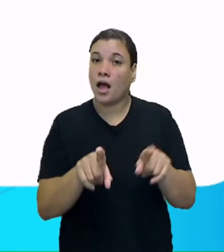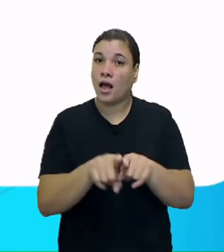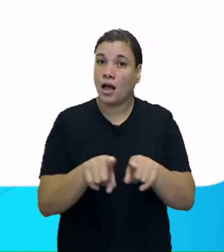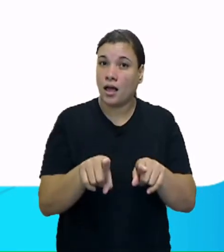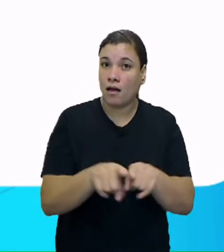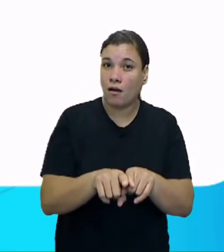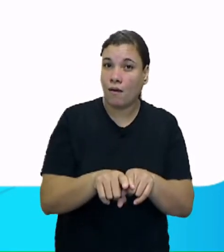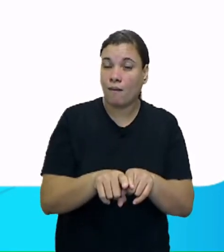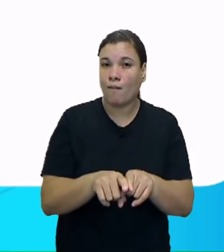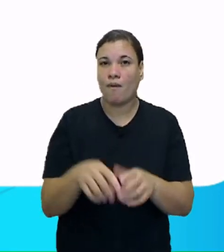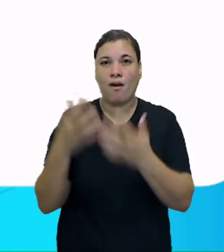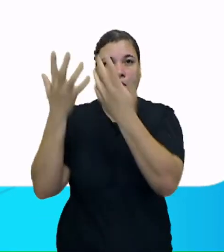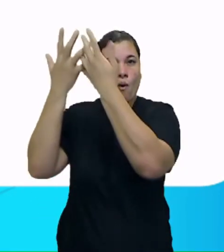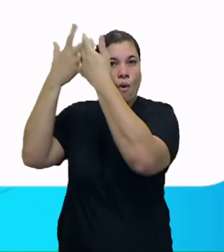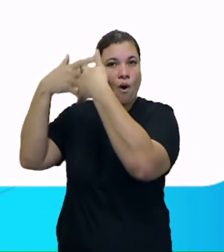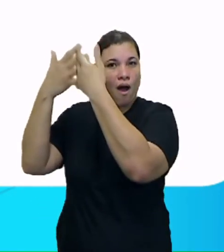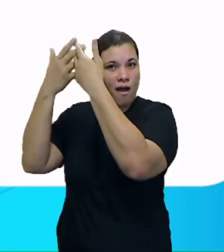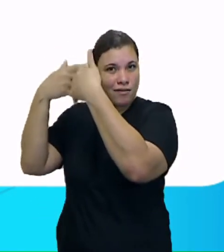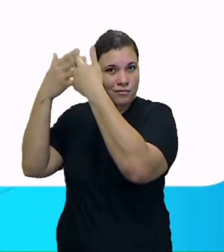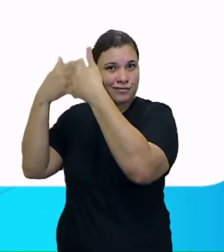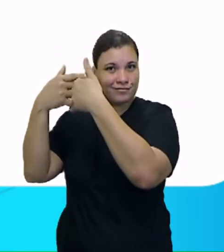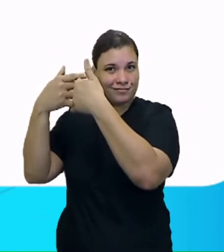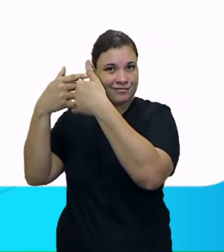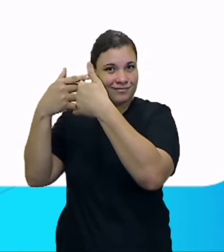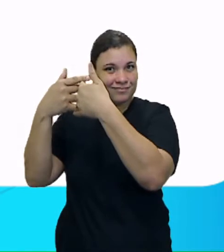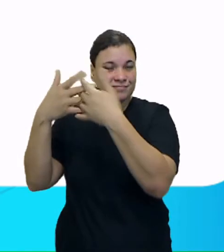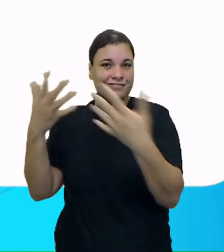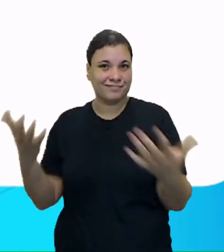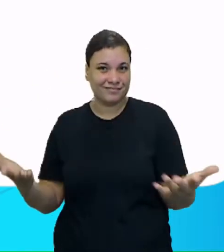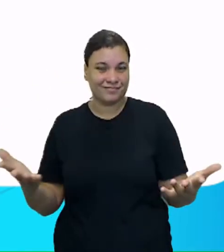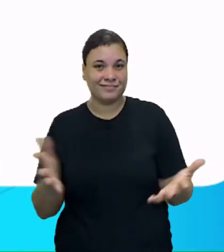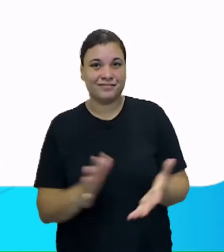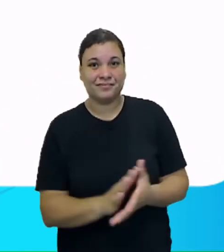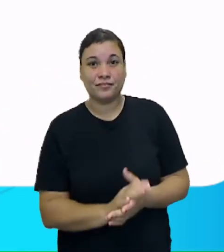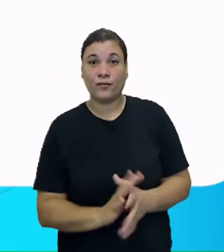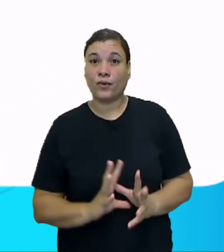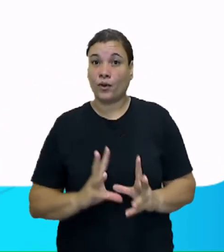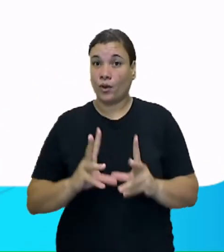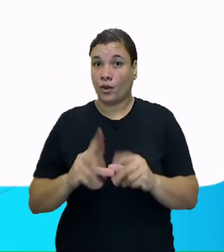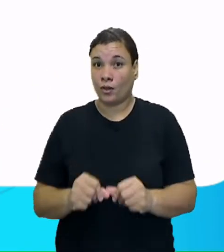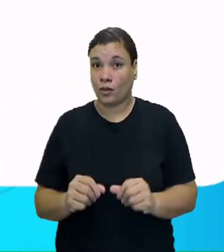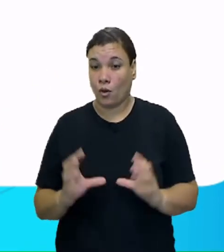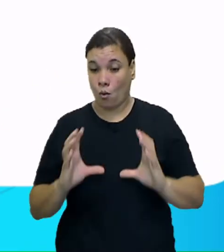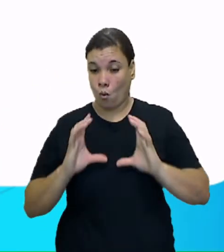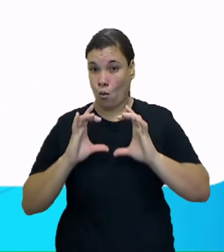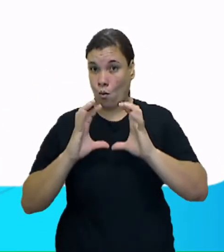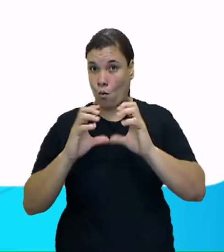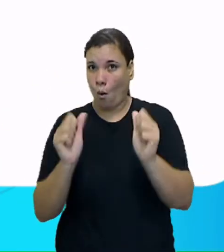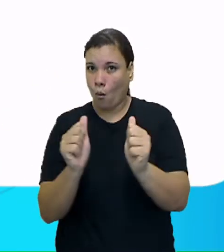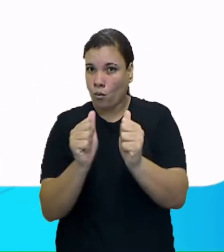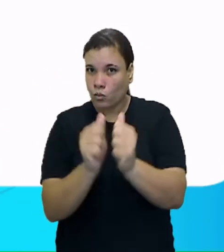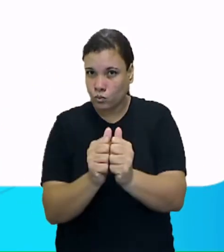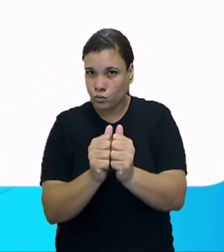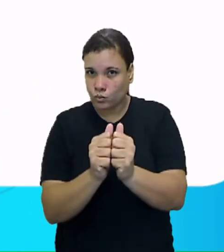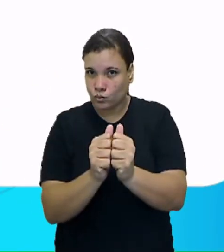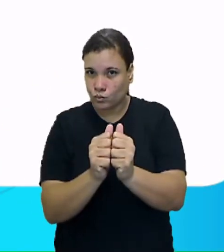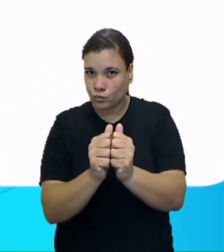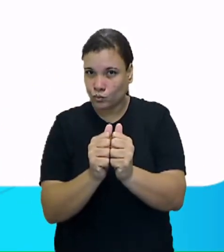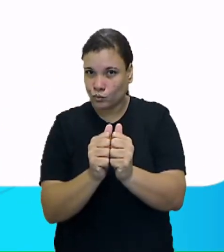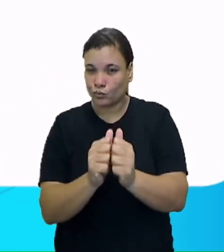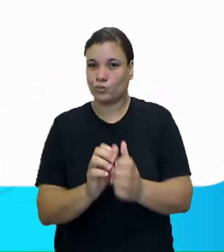por simplificar a interpretação dos conteúdos, pois as duas áreas do cérebro atuam